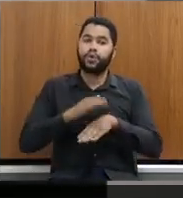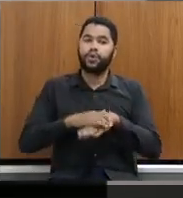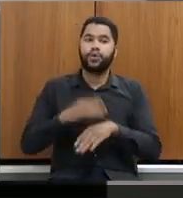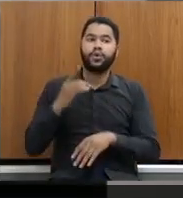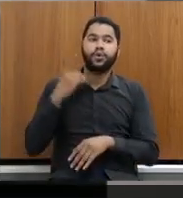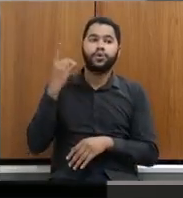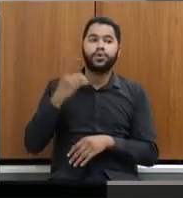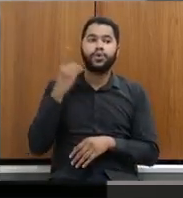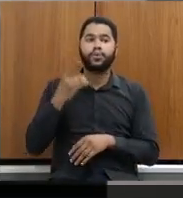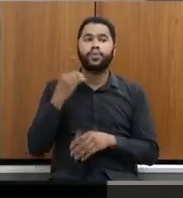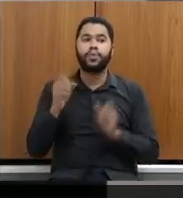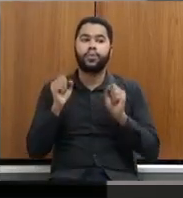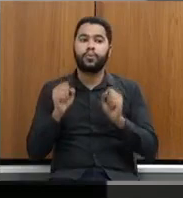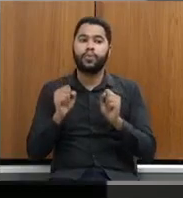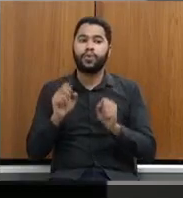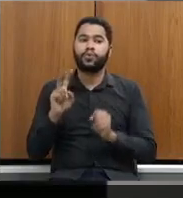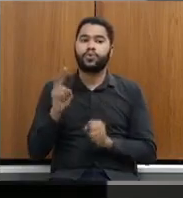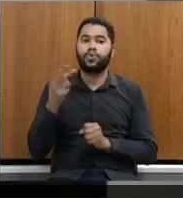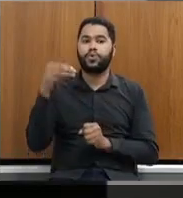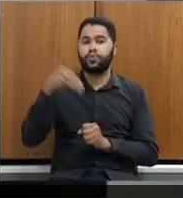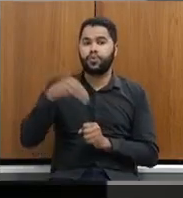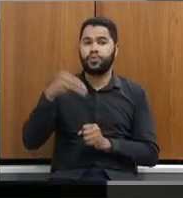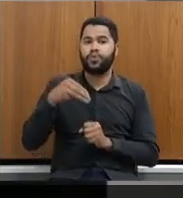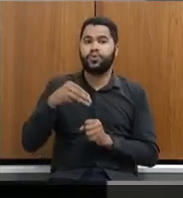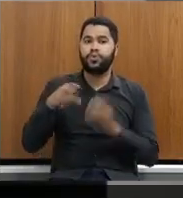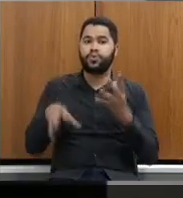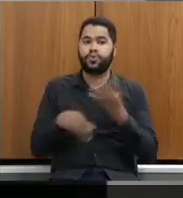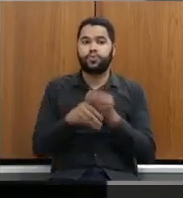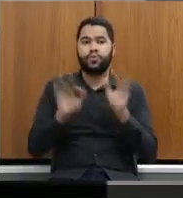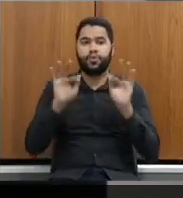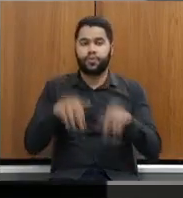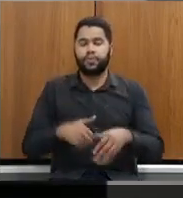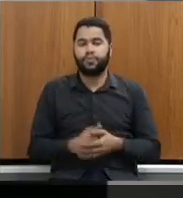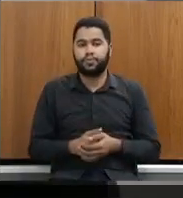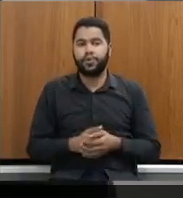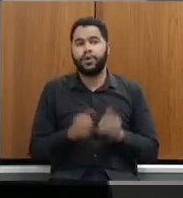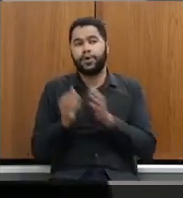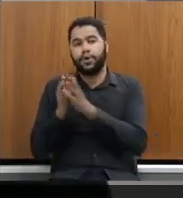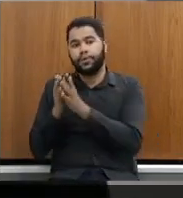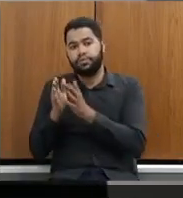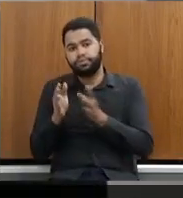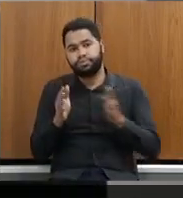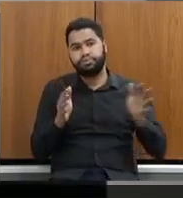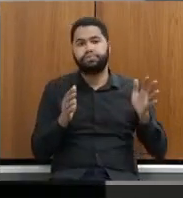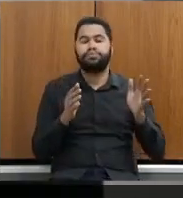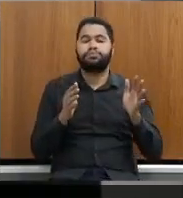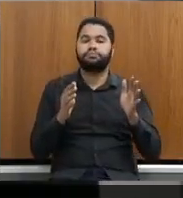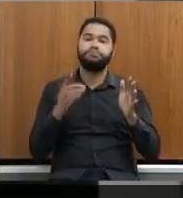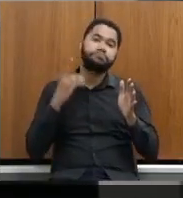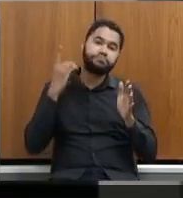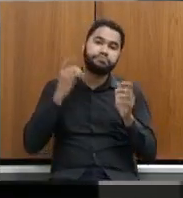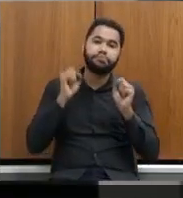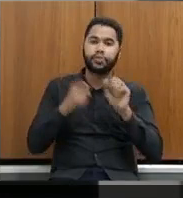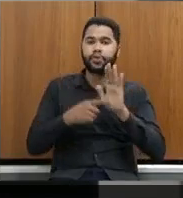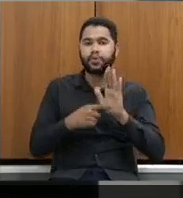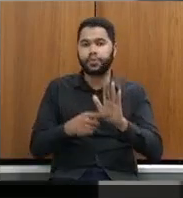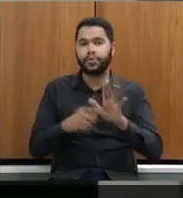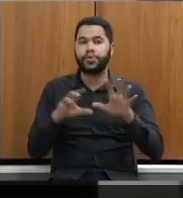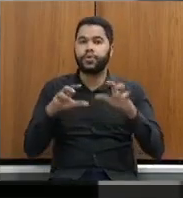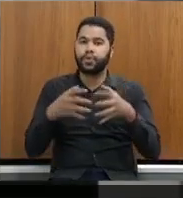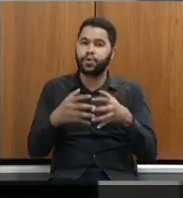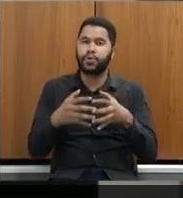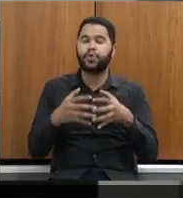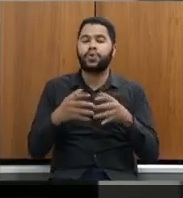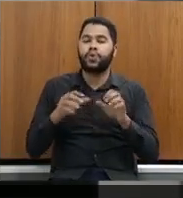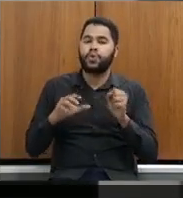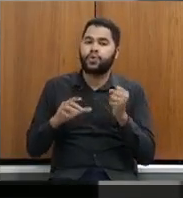Deputado que o interpelou disporá de dois minutos para as suas considerações finais no decorrer da reunião os deputados deputados poderão apresentar na condição